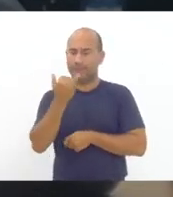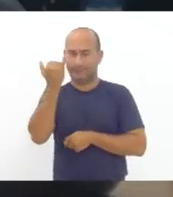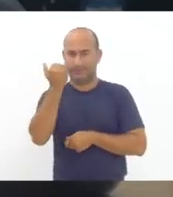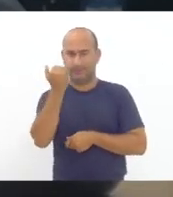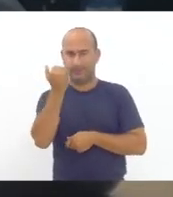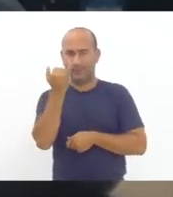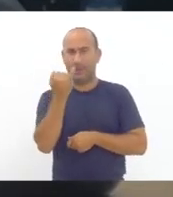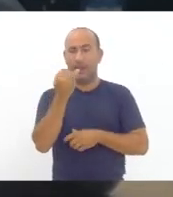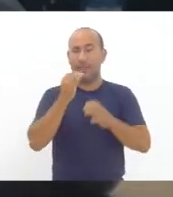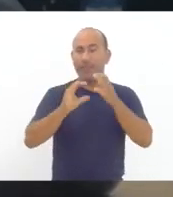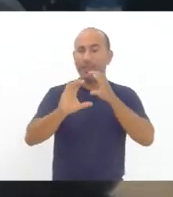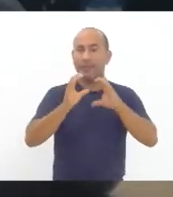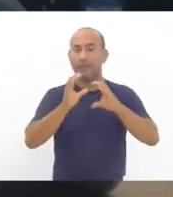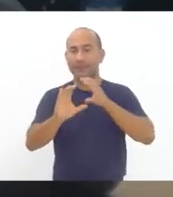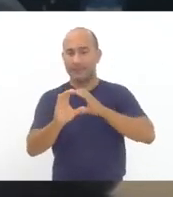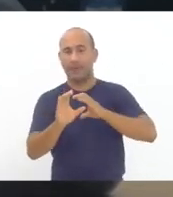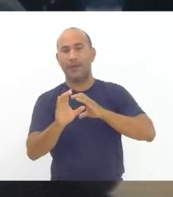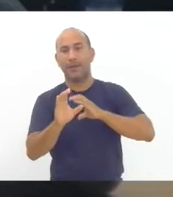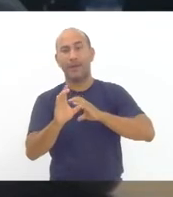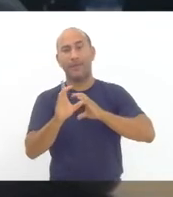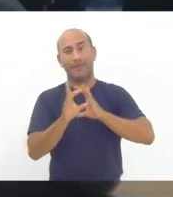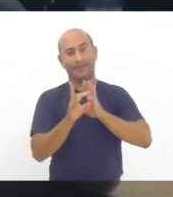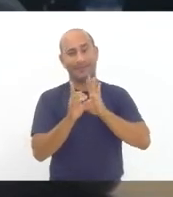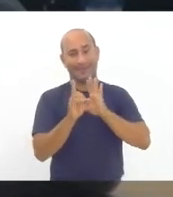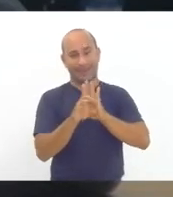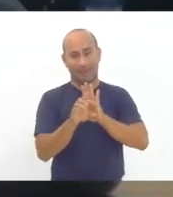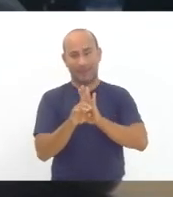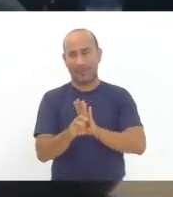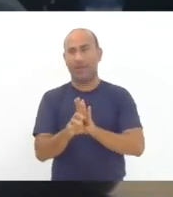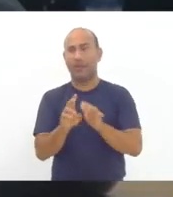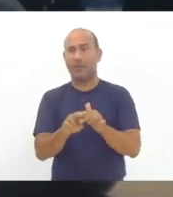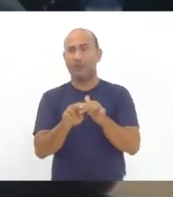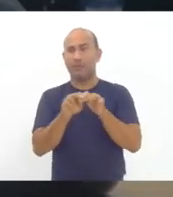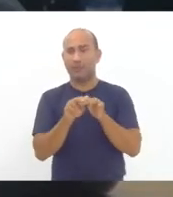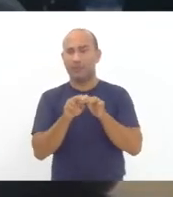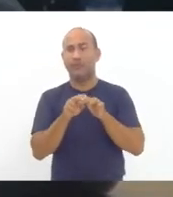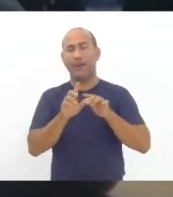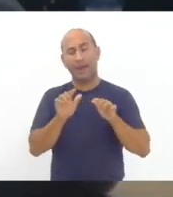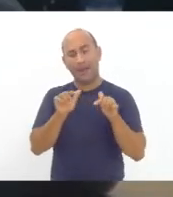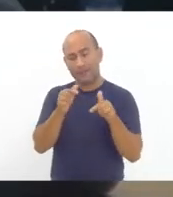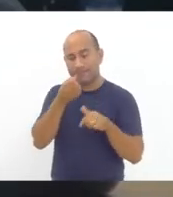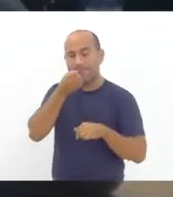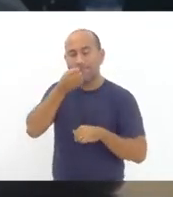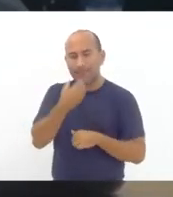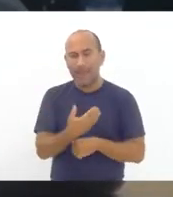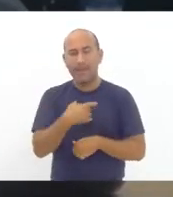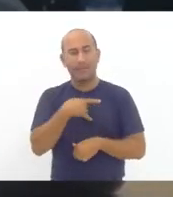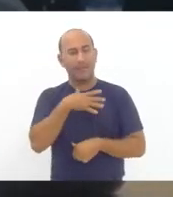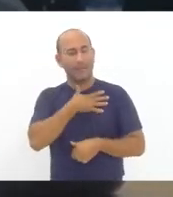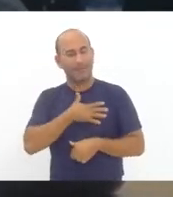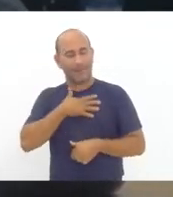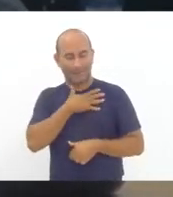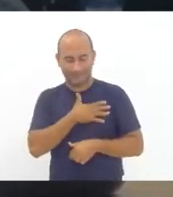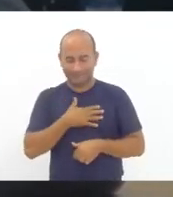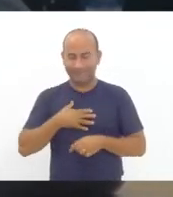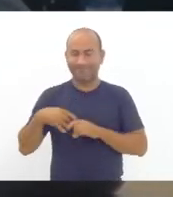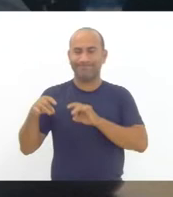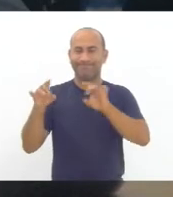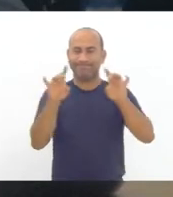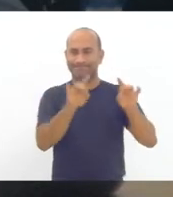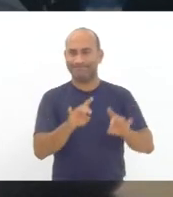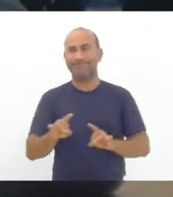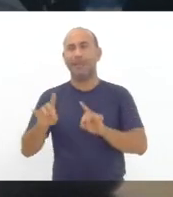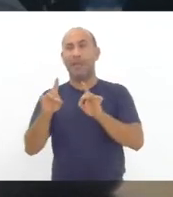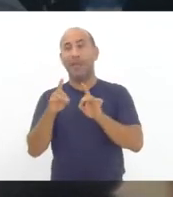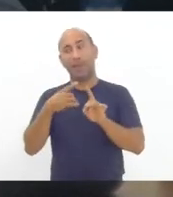na comunica e na democracia né Eu acho que esse papel você exerce muito bem e eu tenho um carinho especial pela rádio né Eu sou